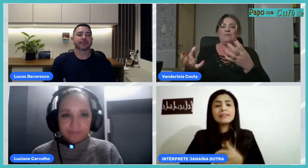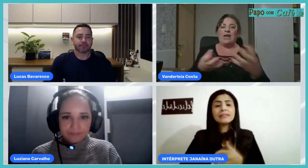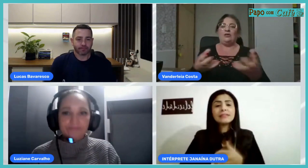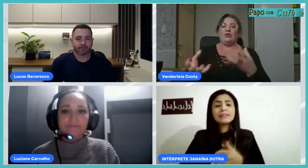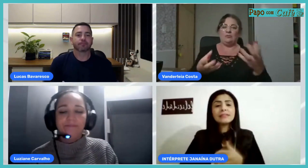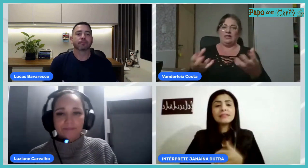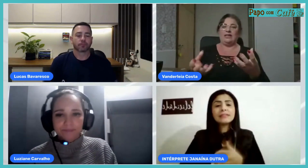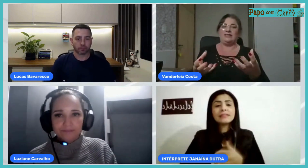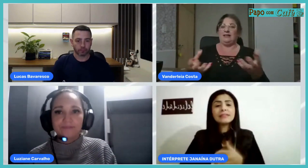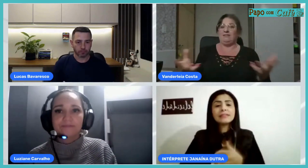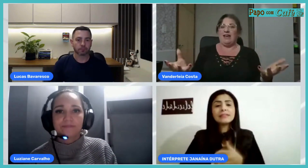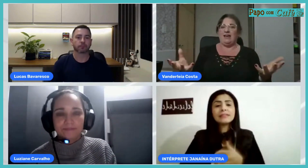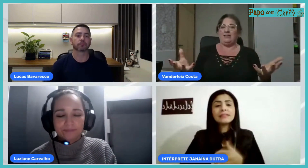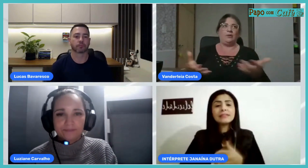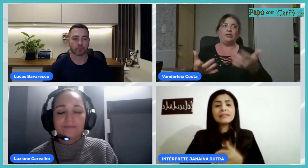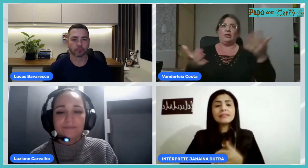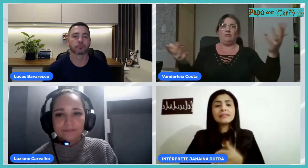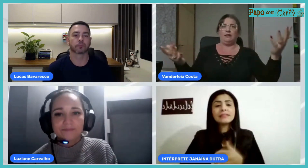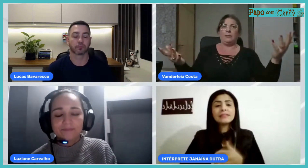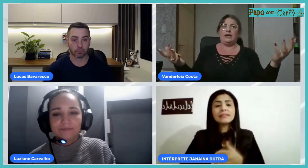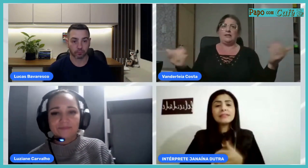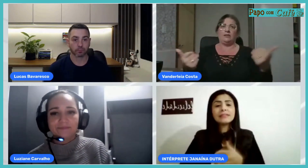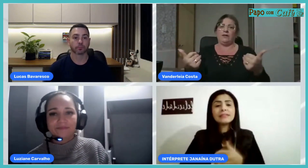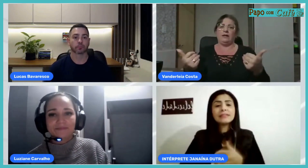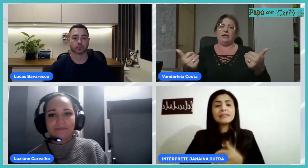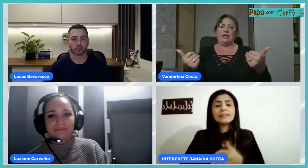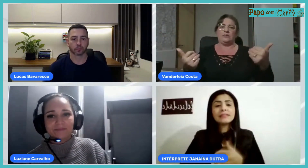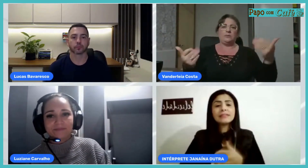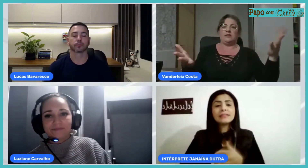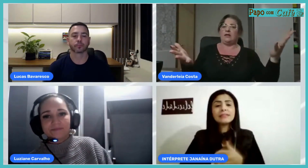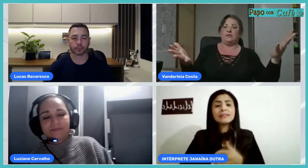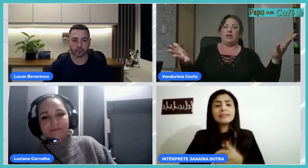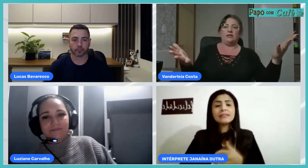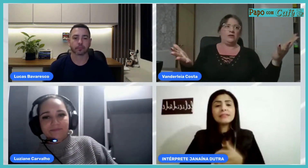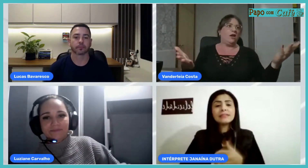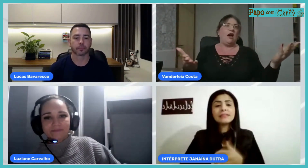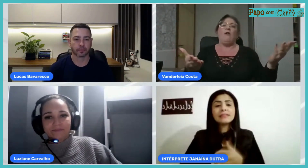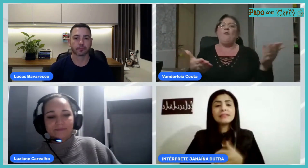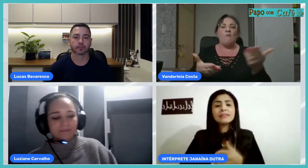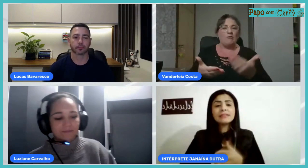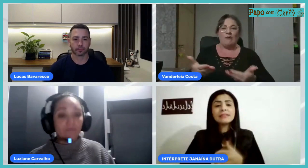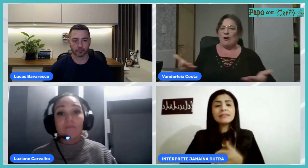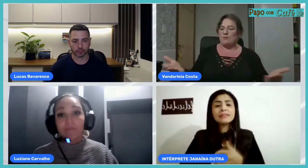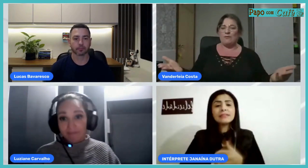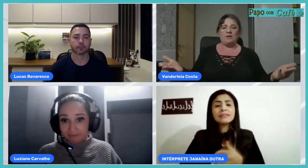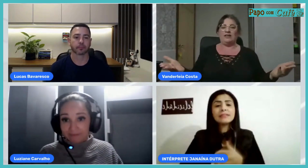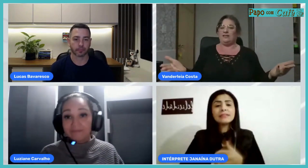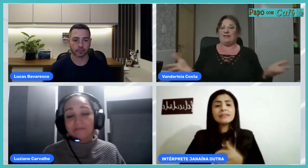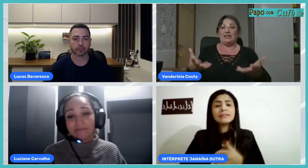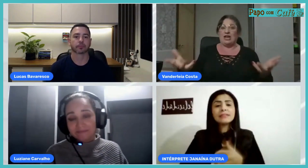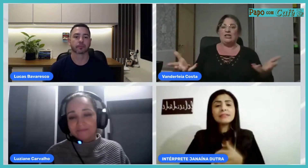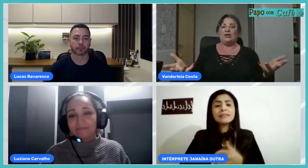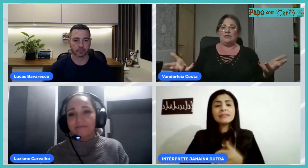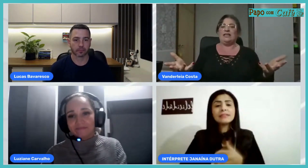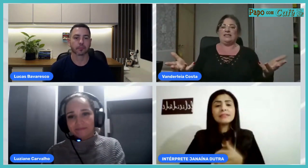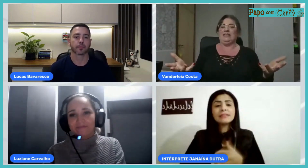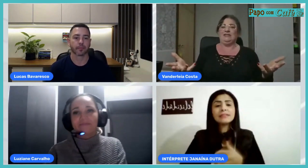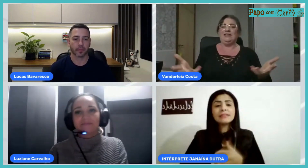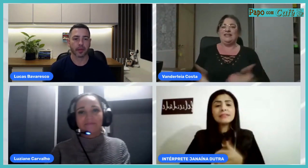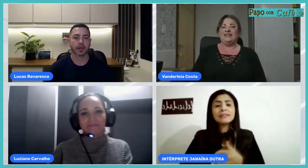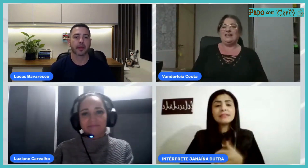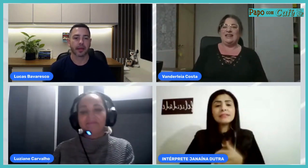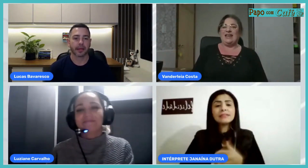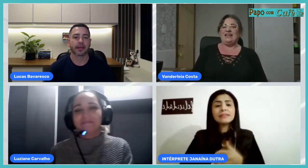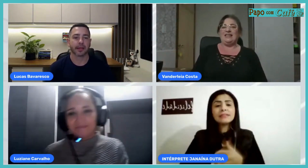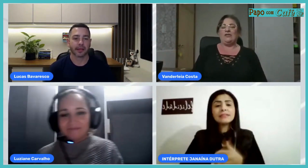forma, um meio de comunicação, né? Te imagina no outro país, eu não falo inglês, vou para os Estados Unidos, alguma forma eu vou me achar de